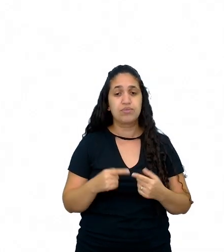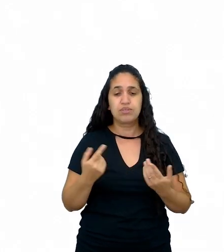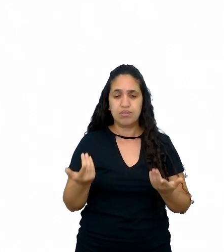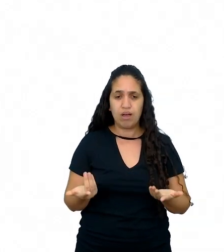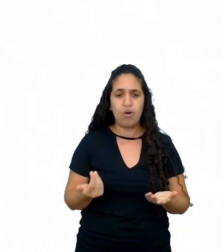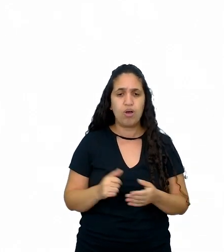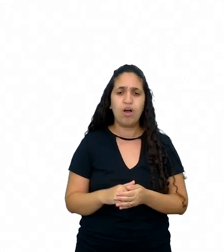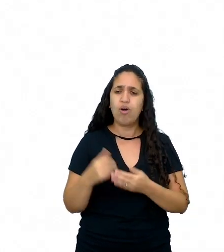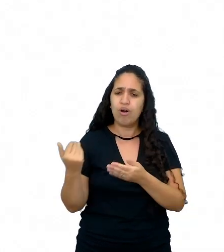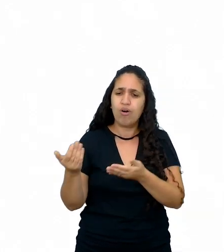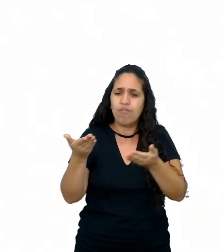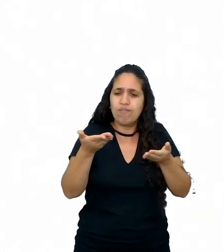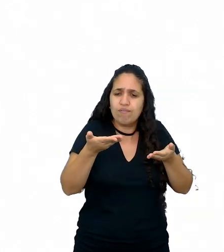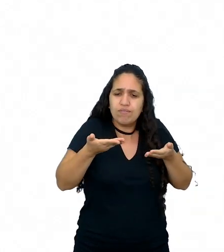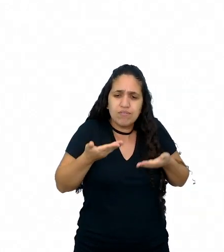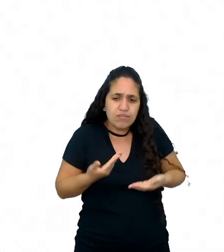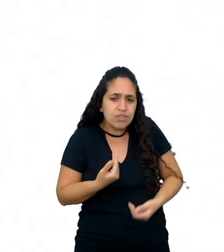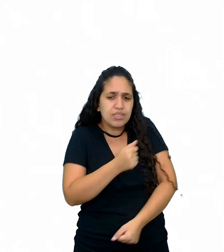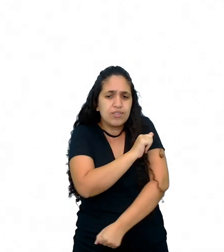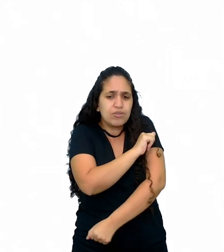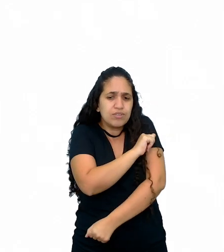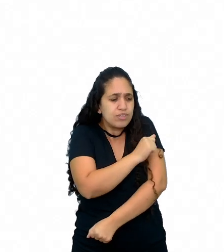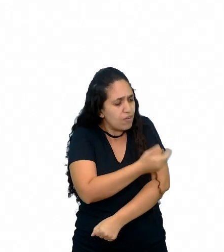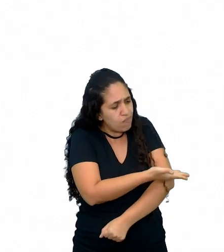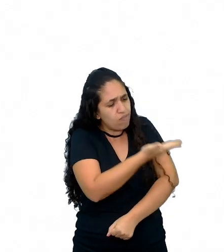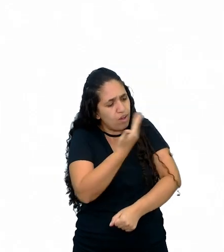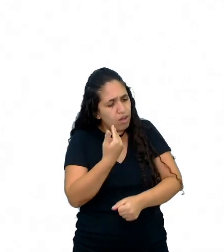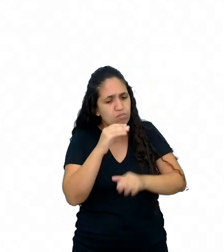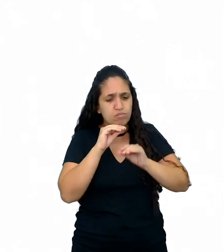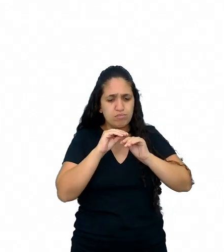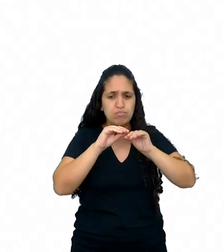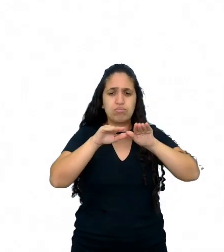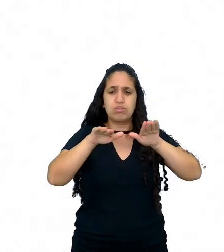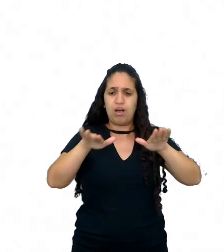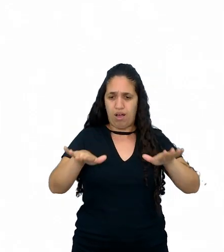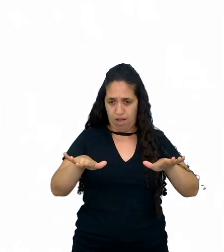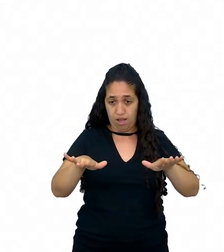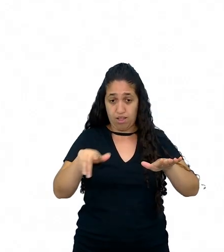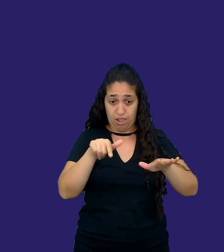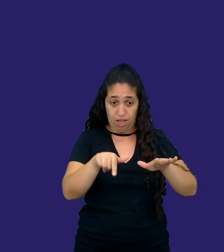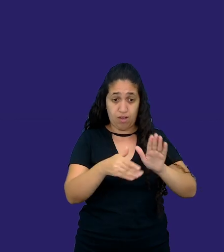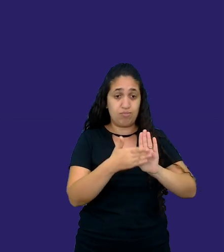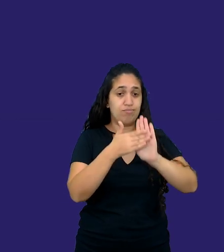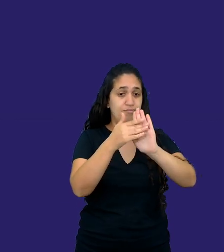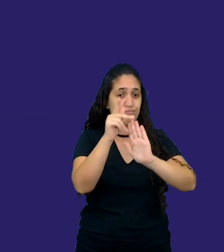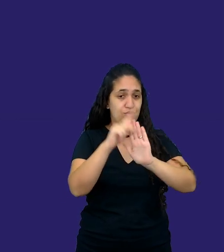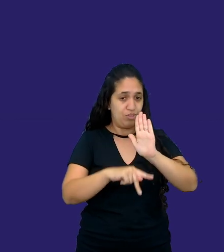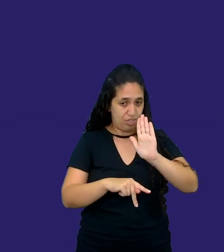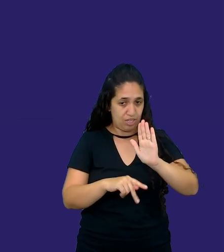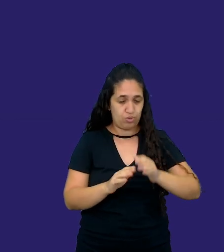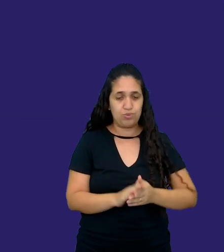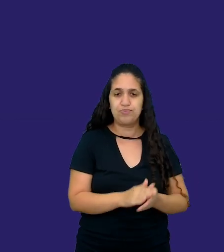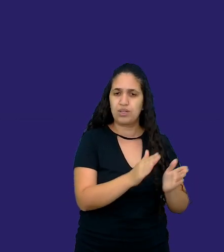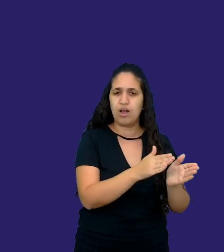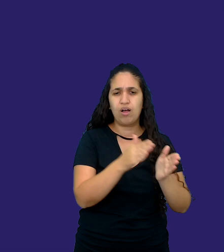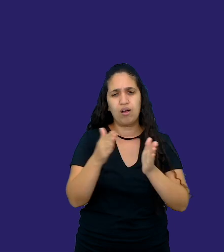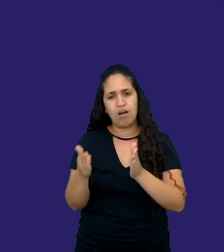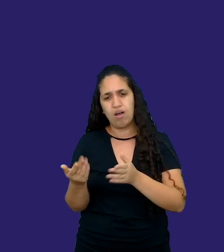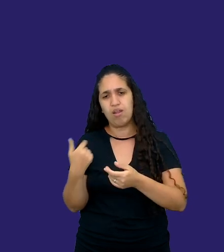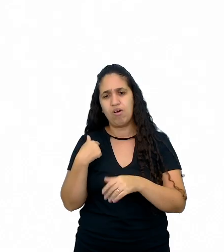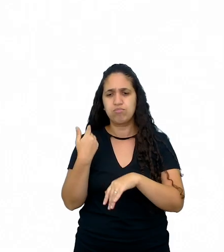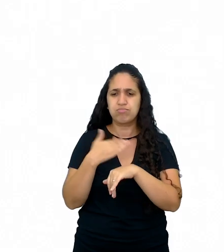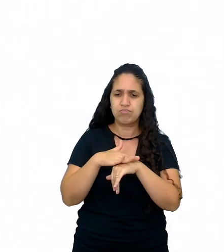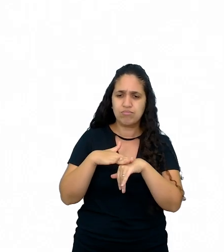gente convida, né, os alunos para publicarem, então, o projeto deles. Agora, eu vou conversar